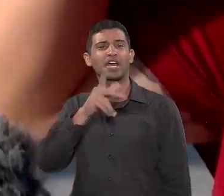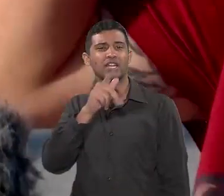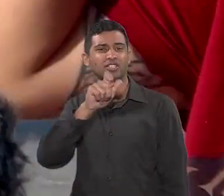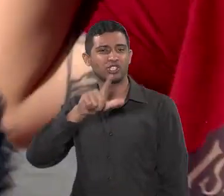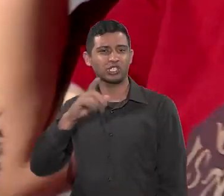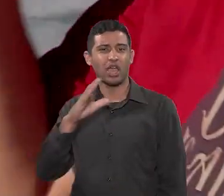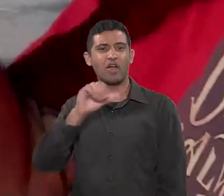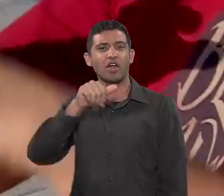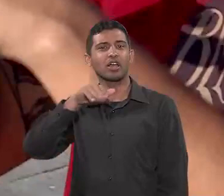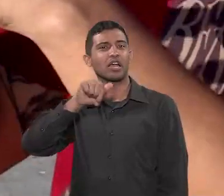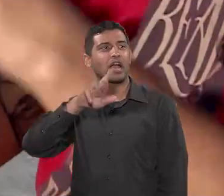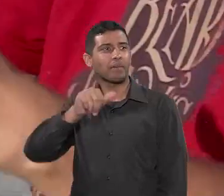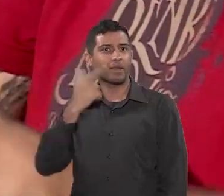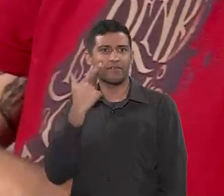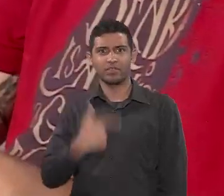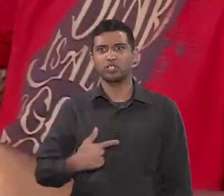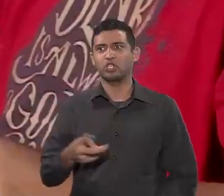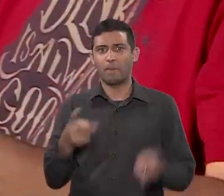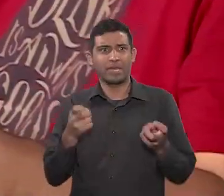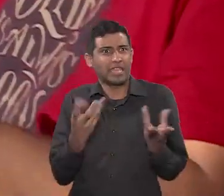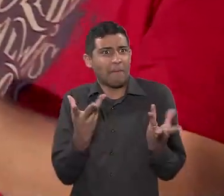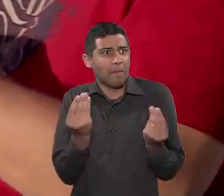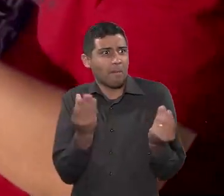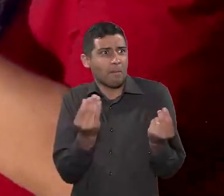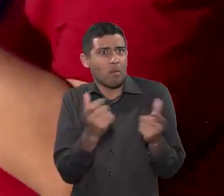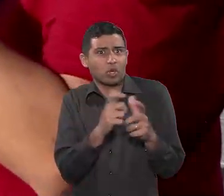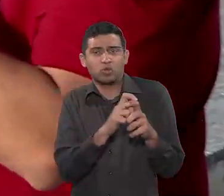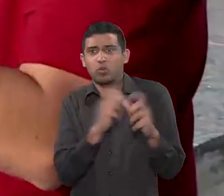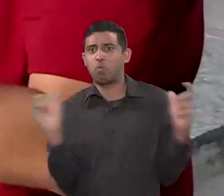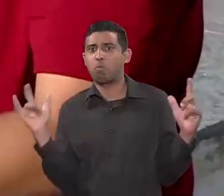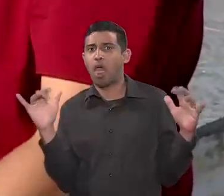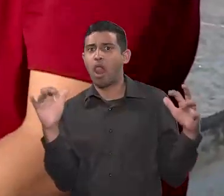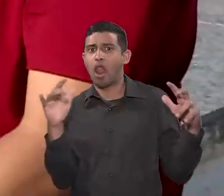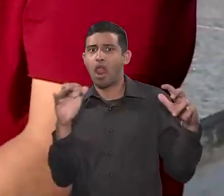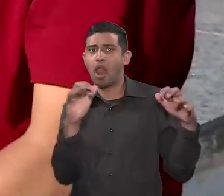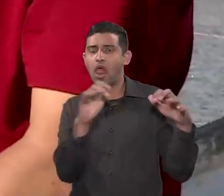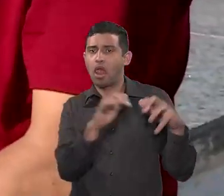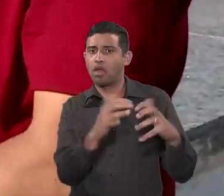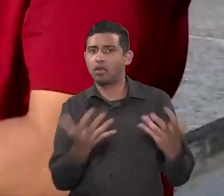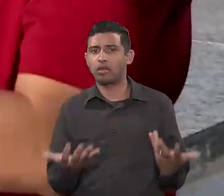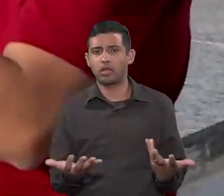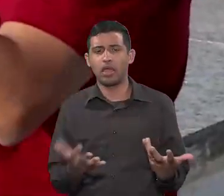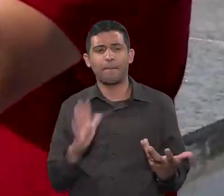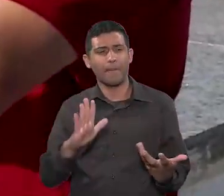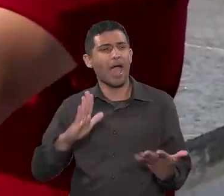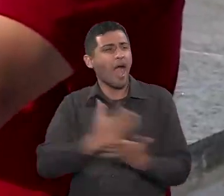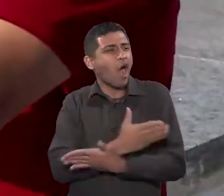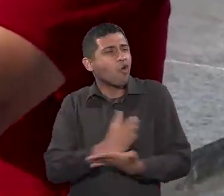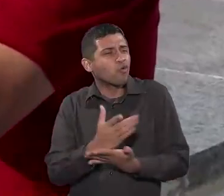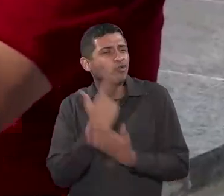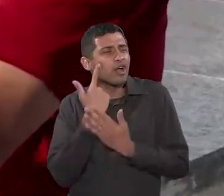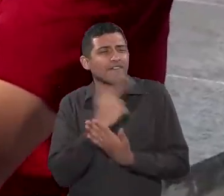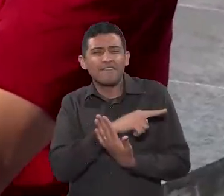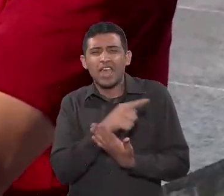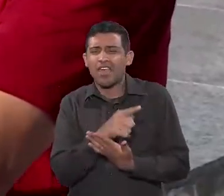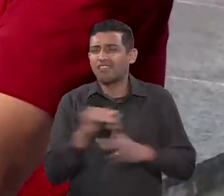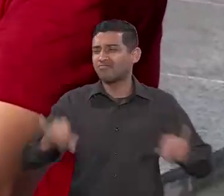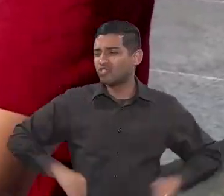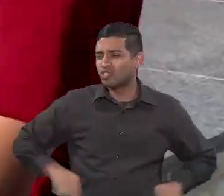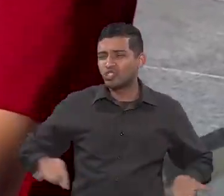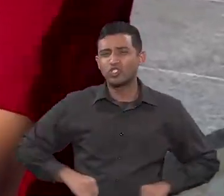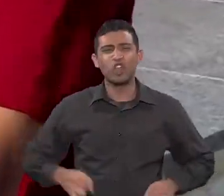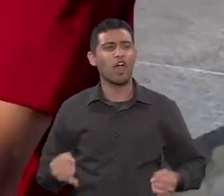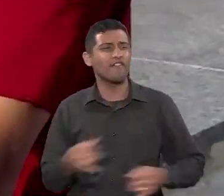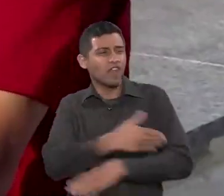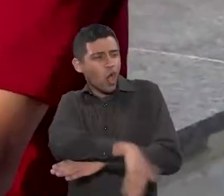gente percebe ali um número grande de pessoas reunidas. Mas sobre esse assunto de pessoas que estão em vulnerabilidade social, estando em situação de